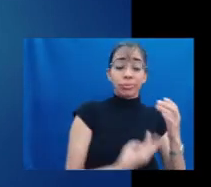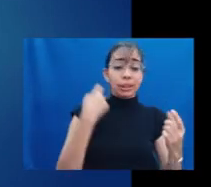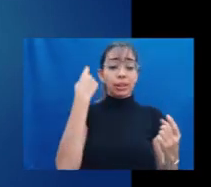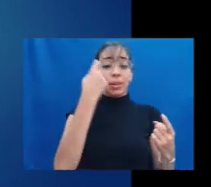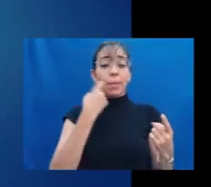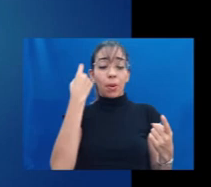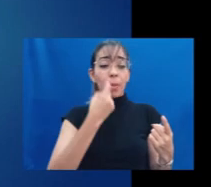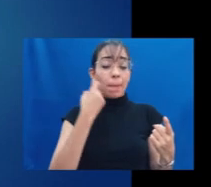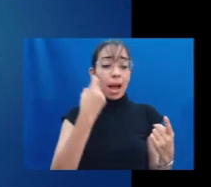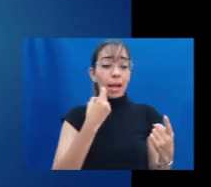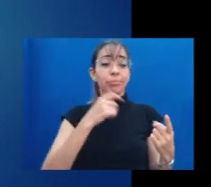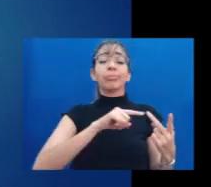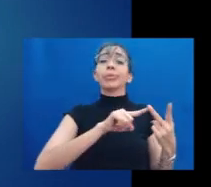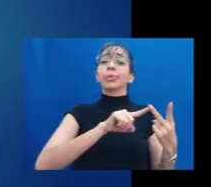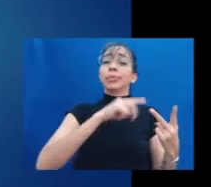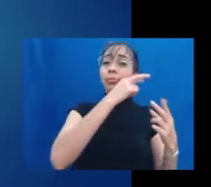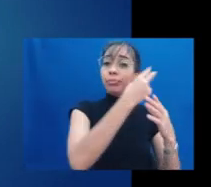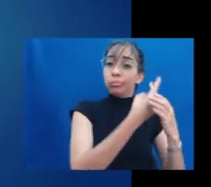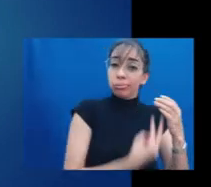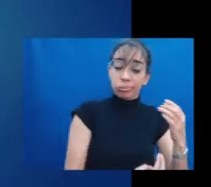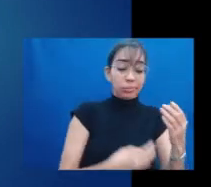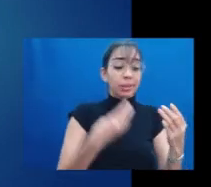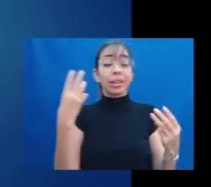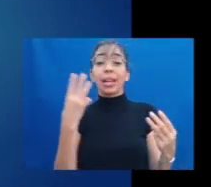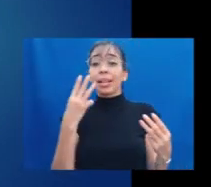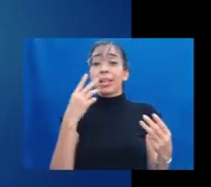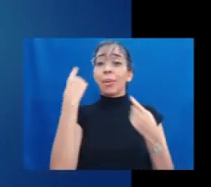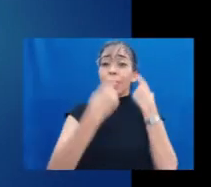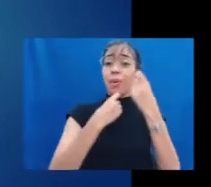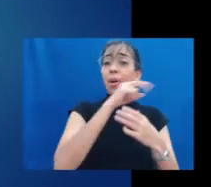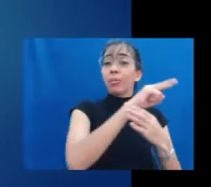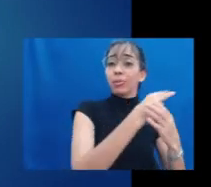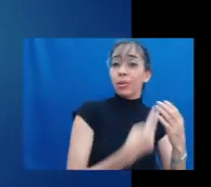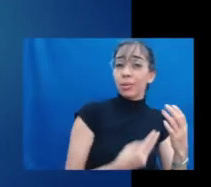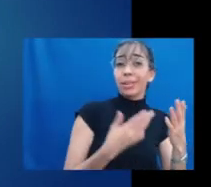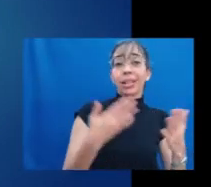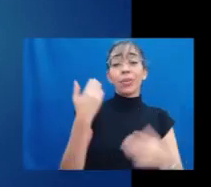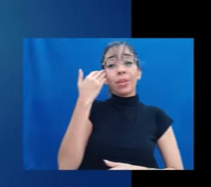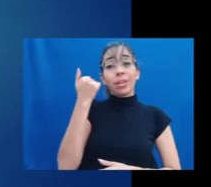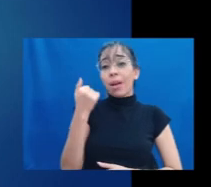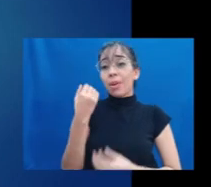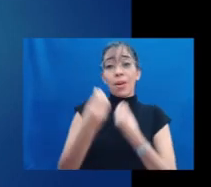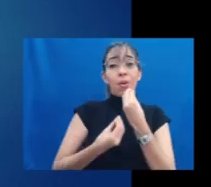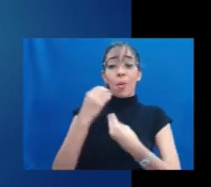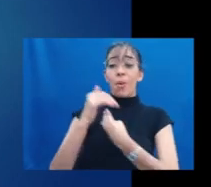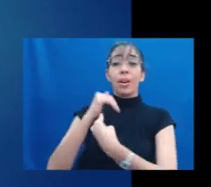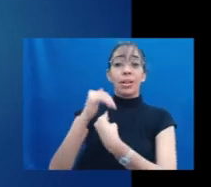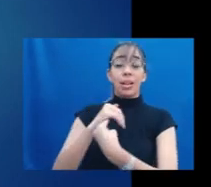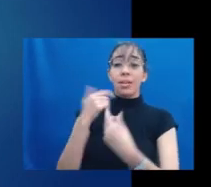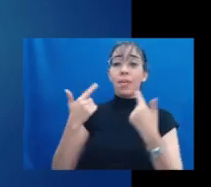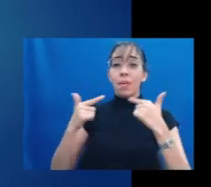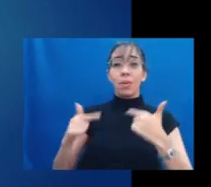essas pessoas realmente elas não tinham capacitação, elas não sabiam de forma alguma com o que elas estavam lidando, né? Não deveriam ter